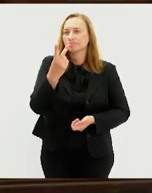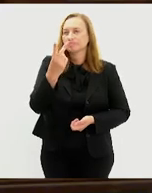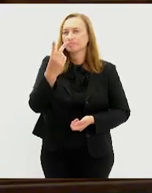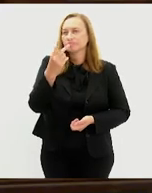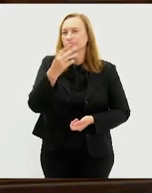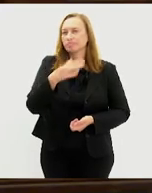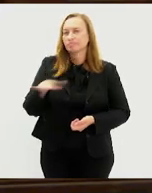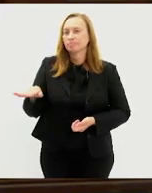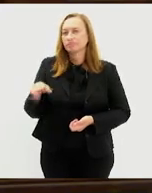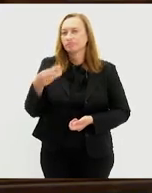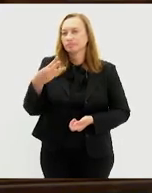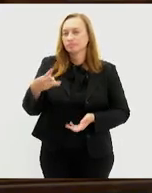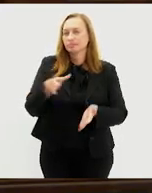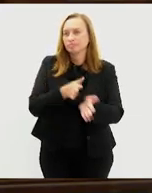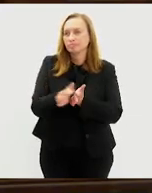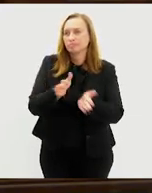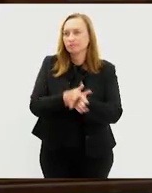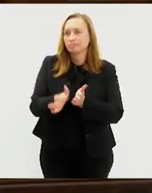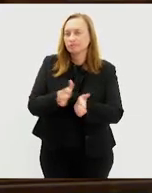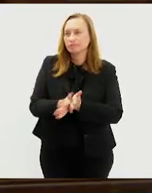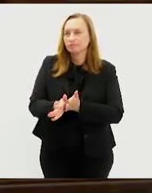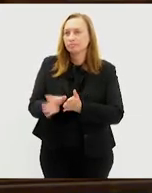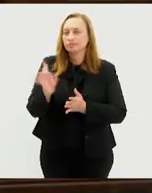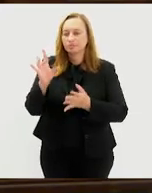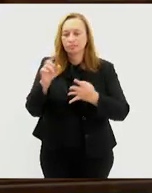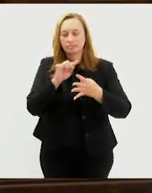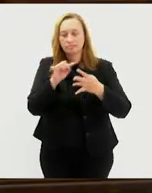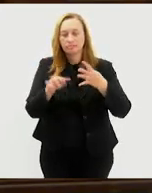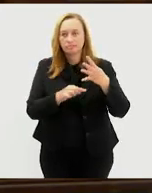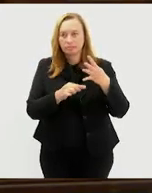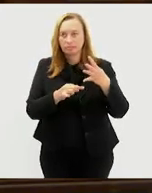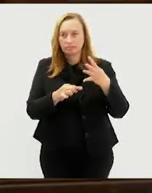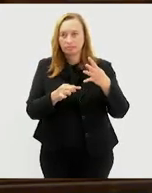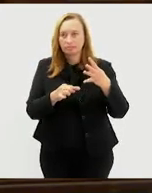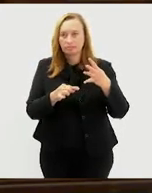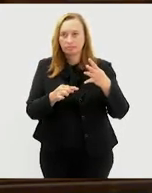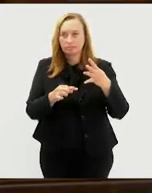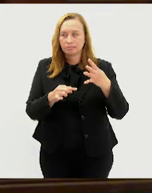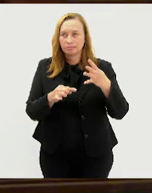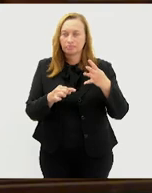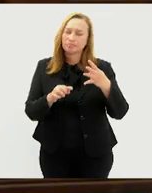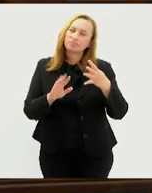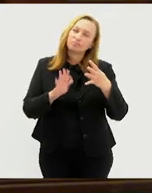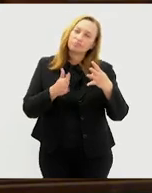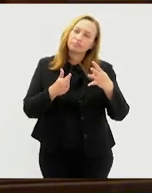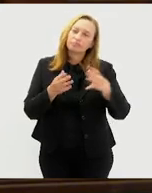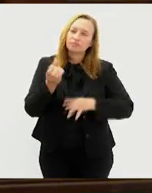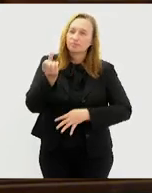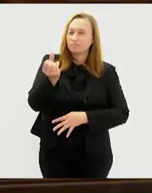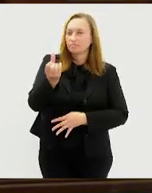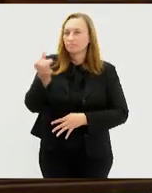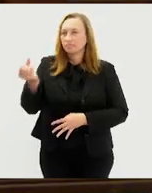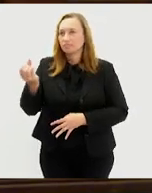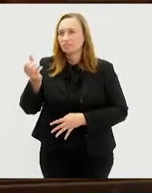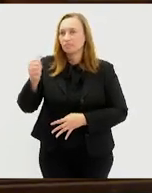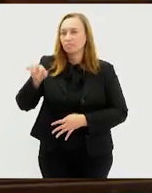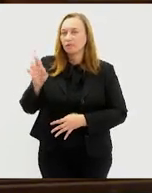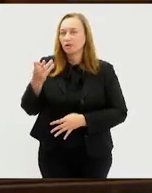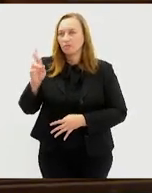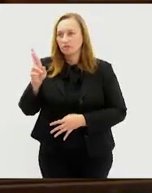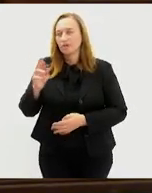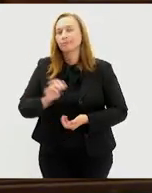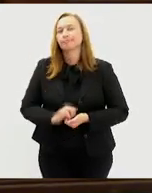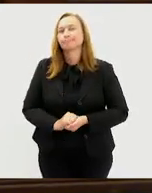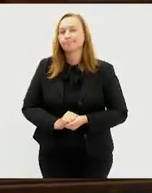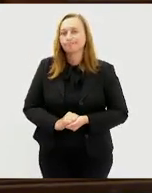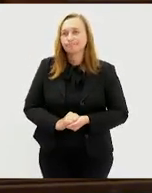somente esses quatro itens chegam na ordem dos 6 66 bilhões deais